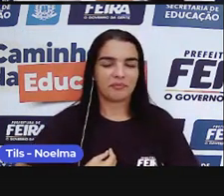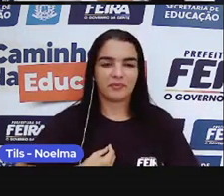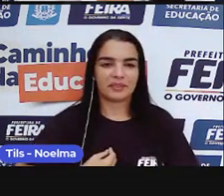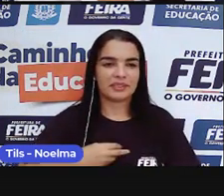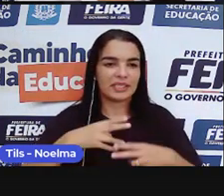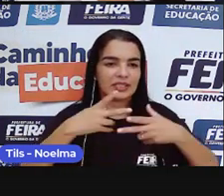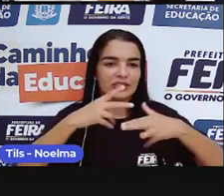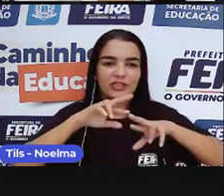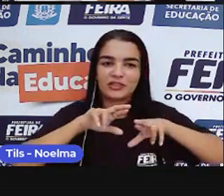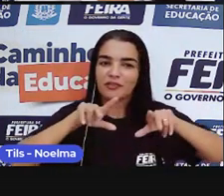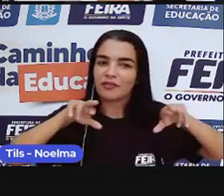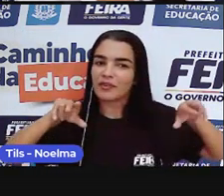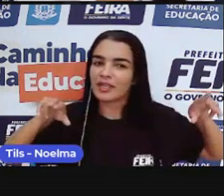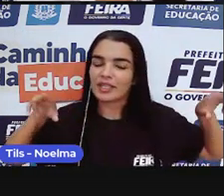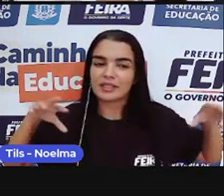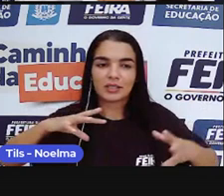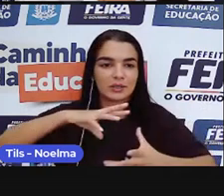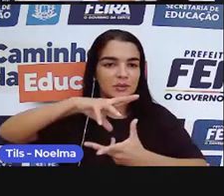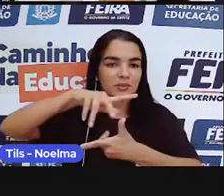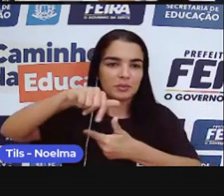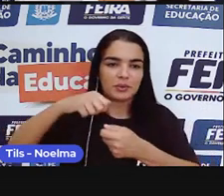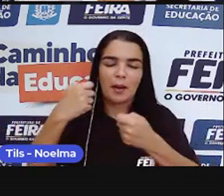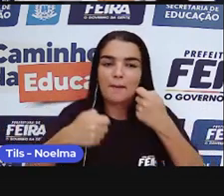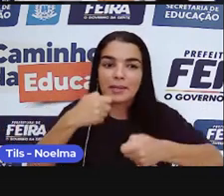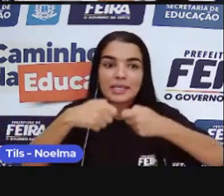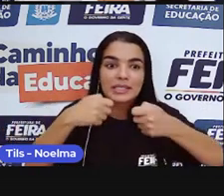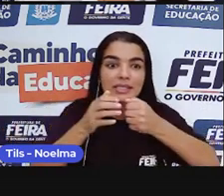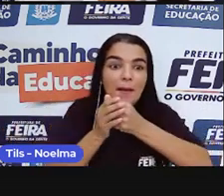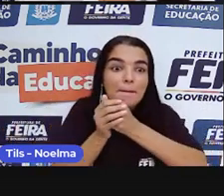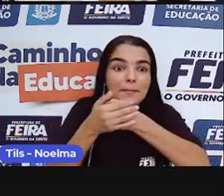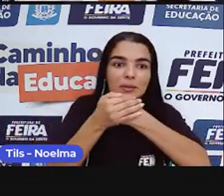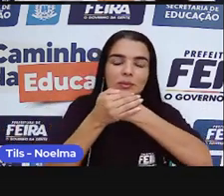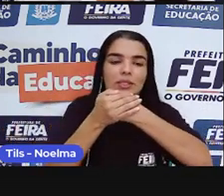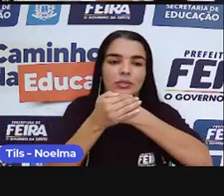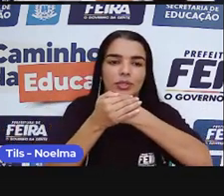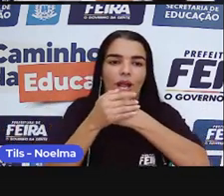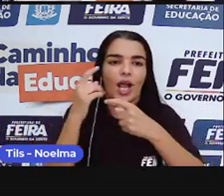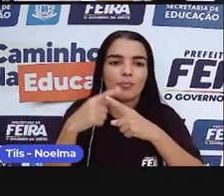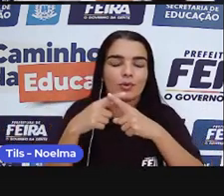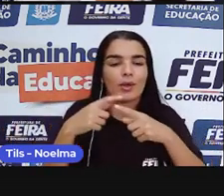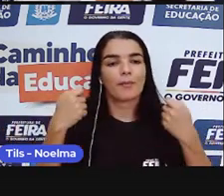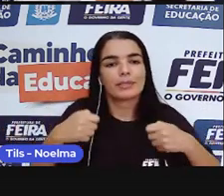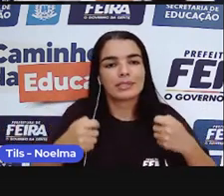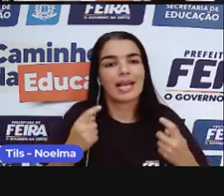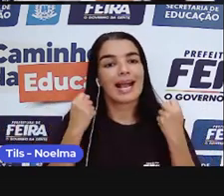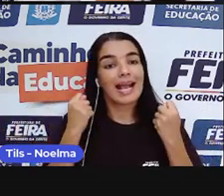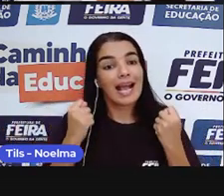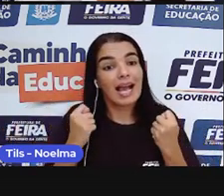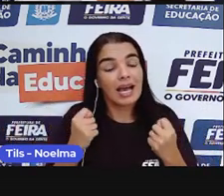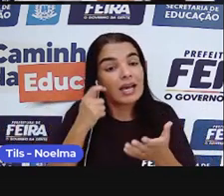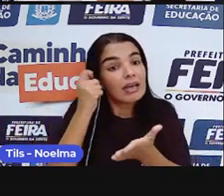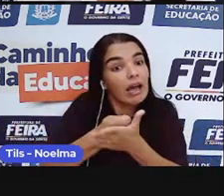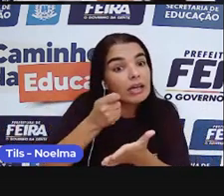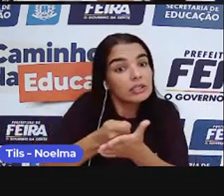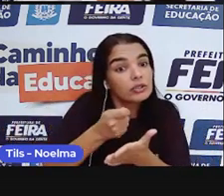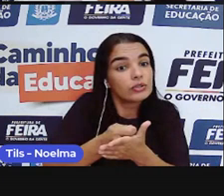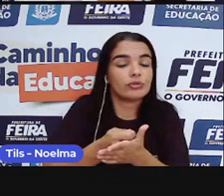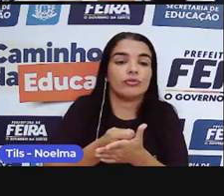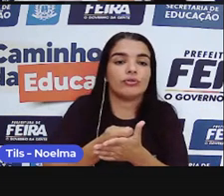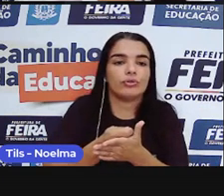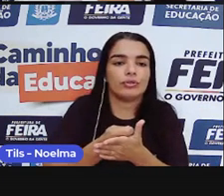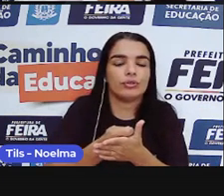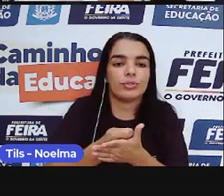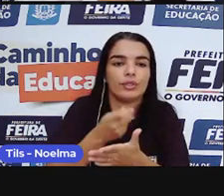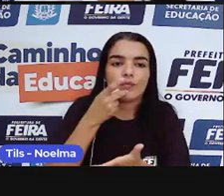E assegurar a sua preservação é fundamental para poder garantir a sustentabilidade natural. As